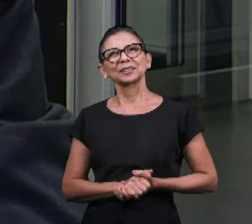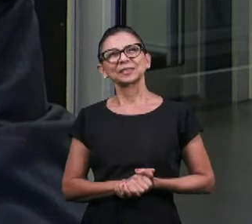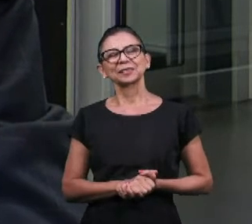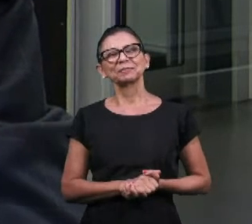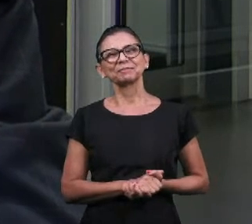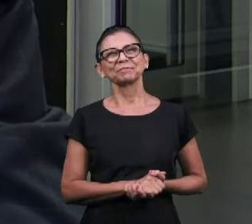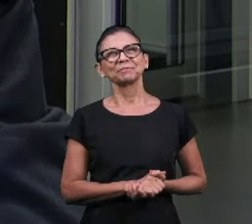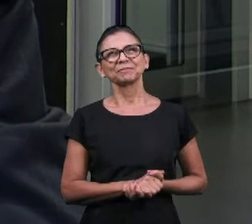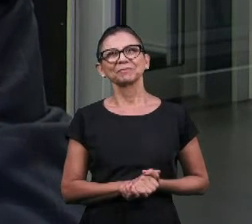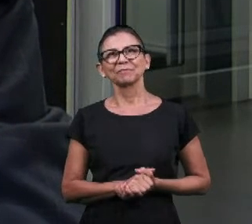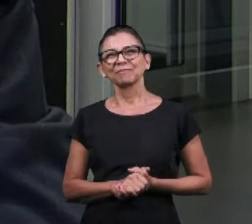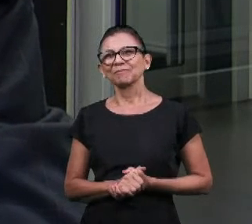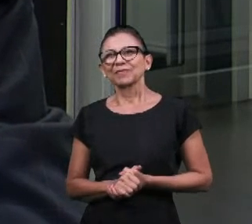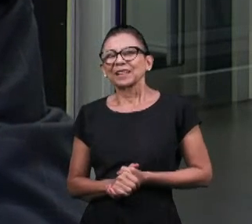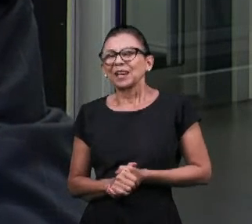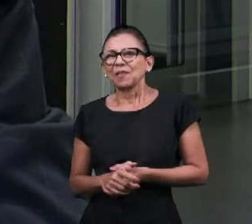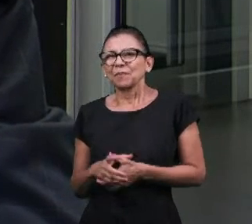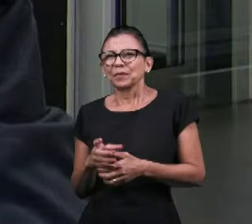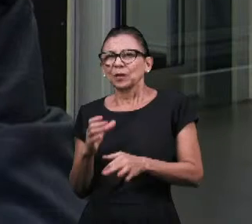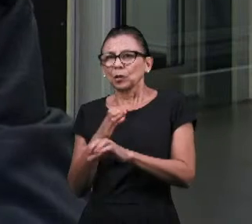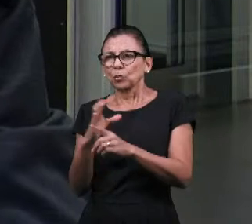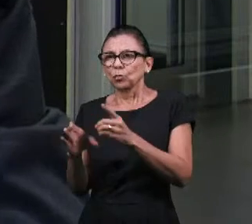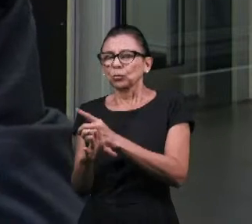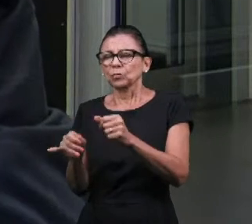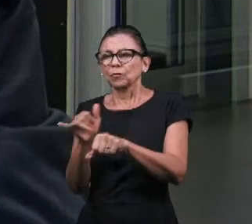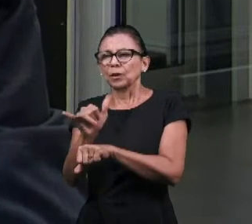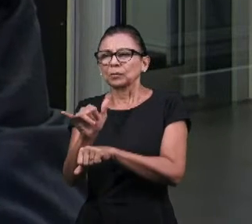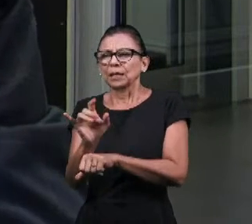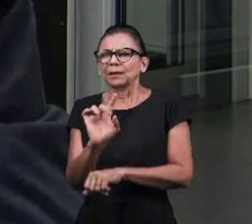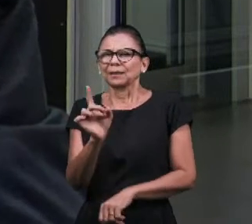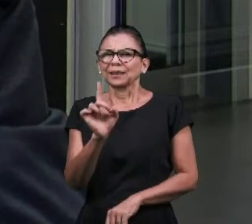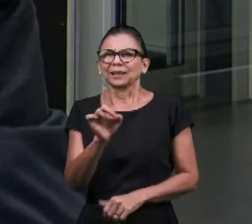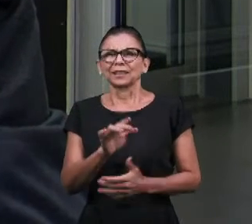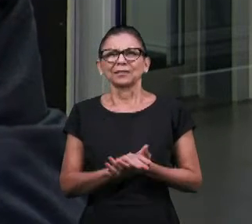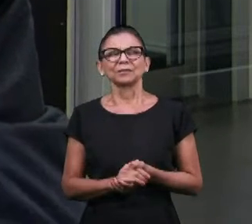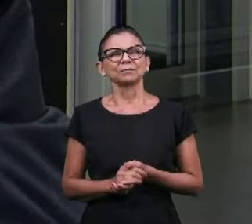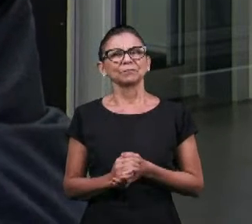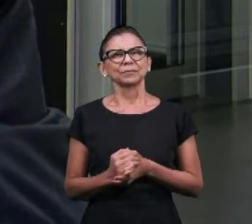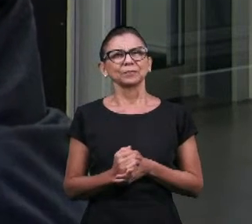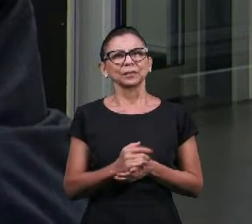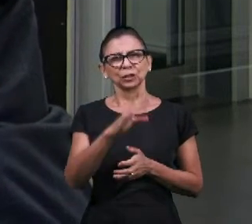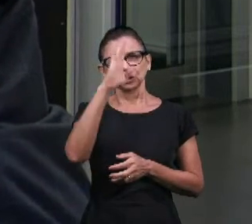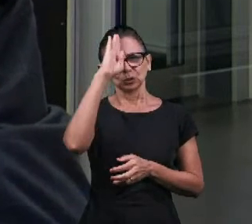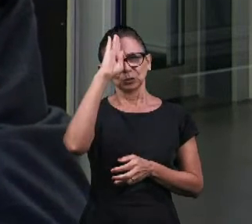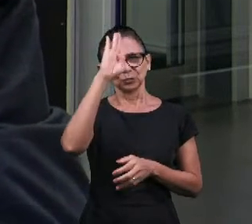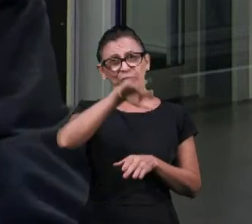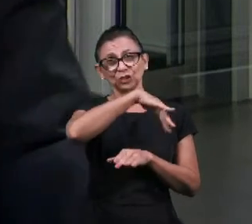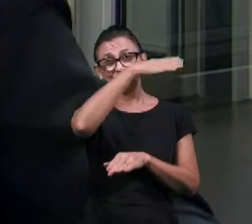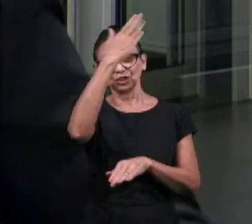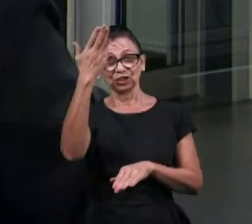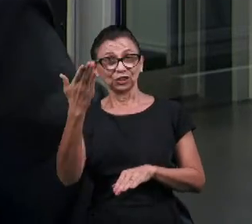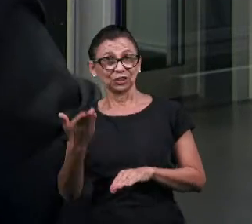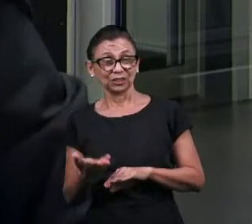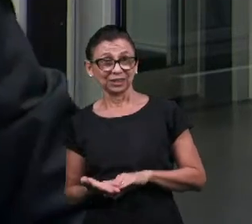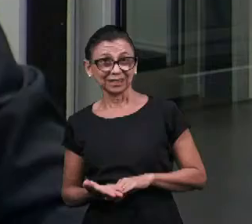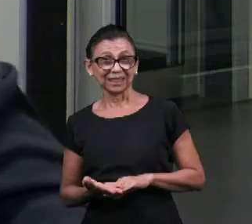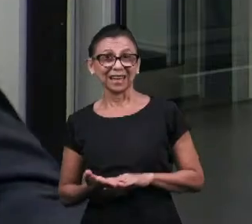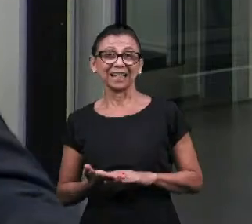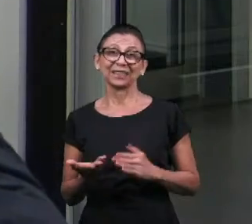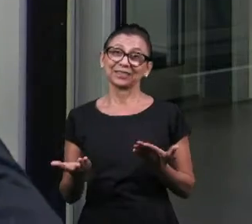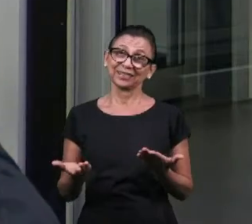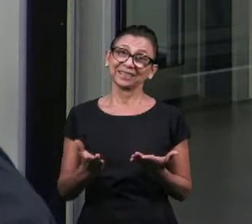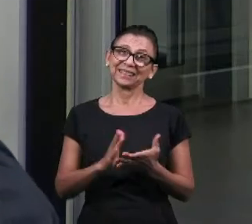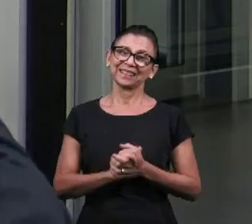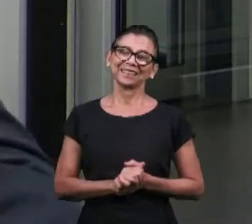Glória a Deus. Eu não sei faltar culto. Eu estou na igreja de segunda a segunda. Agora não, porque nós não temos mais culto segunda nem